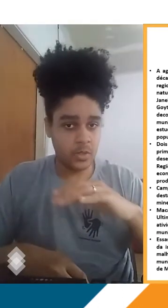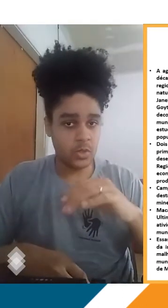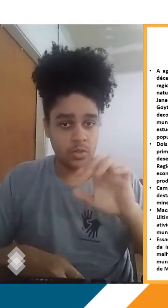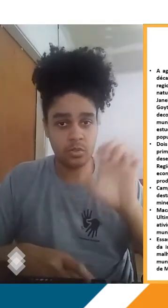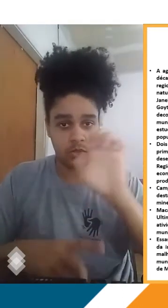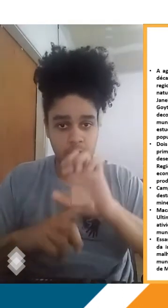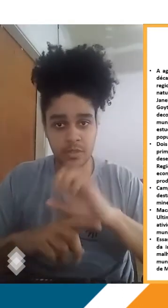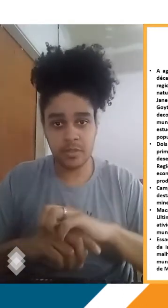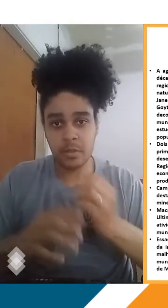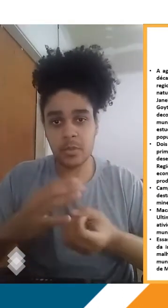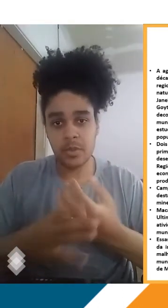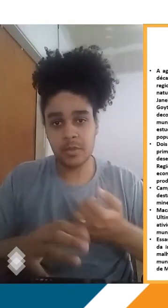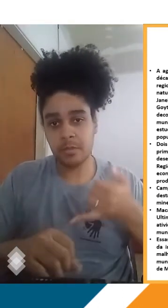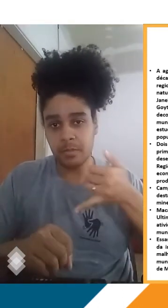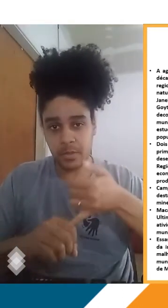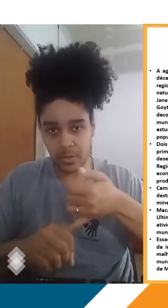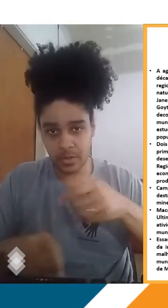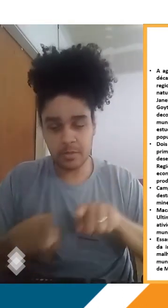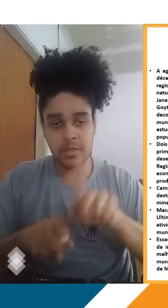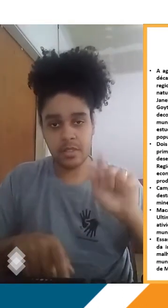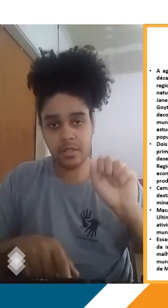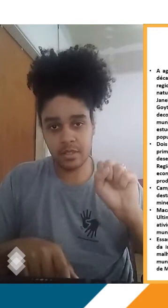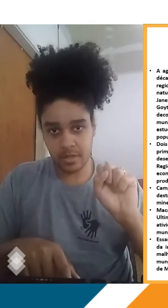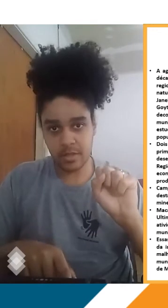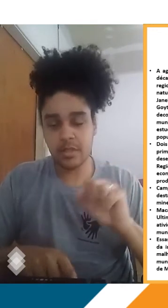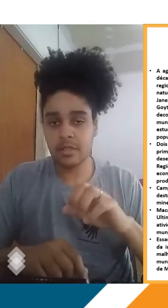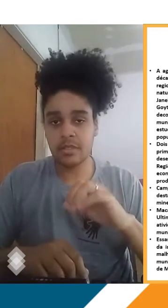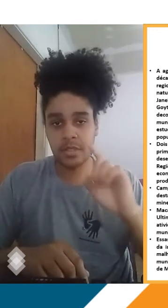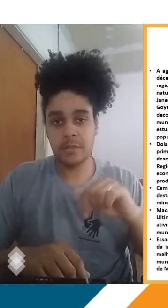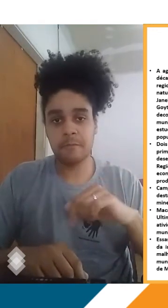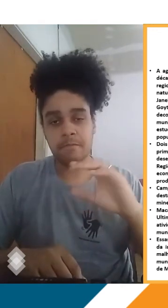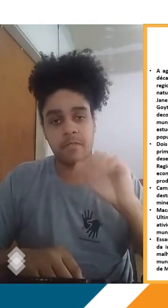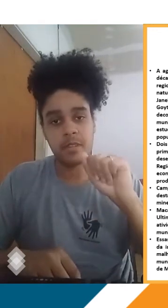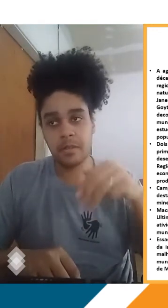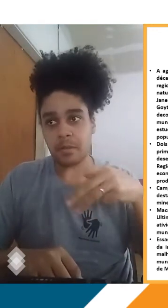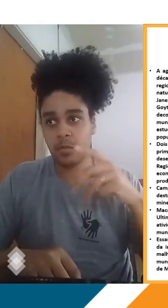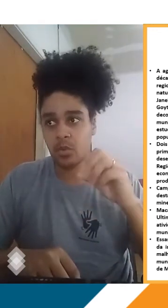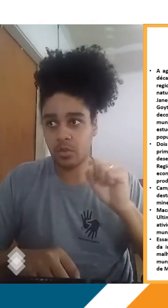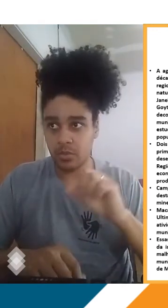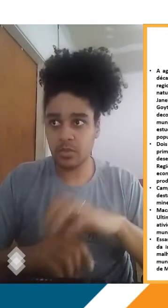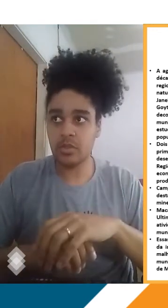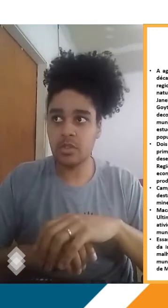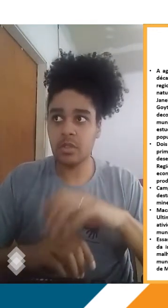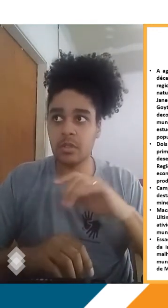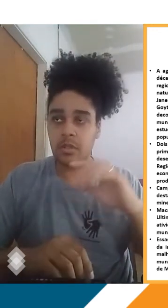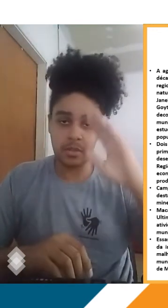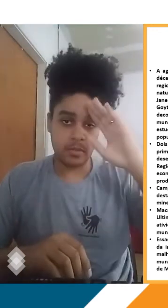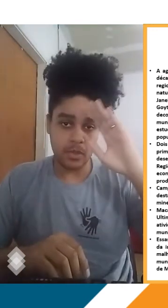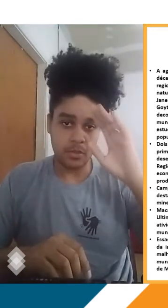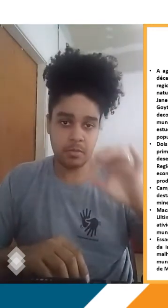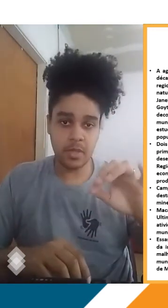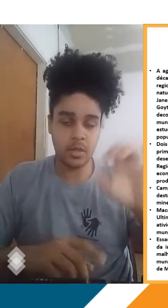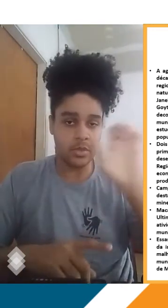da região do estado. A produção de petróleo e do gás são extraídas das bacias de Campos, é o principal fator de crescimento do PIB do estado do Rio de Janeiro.